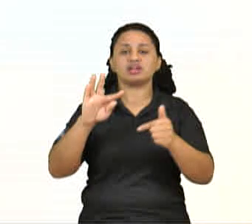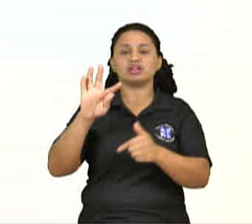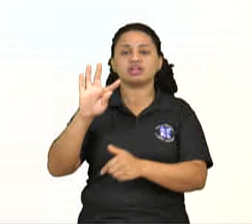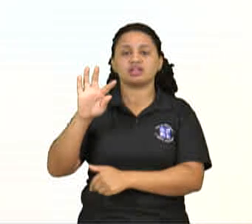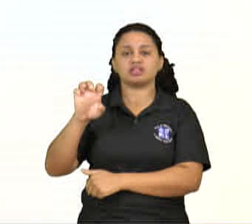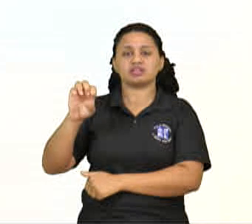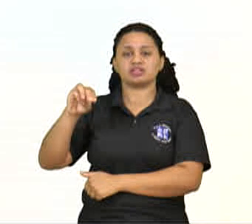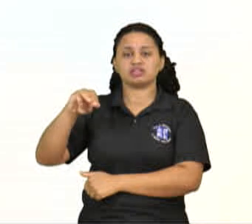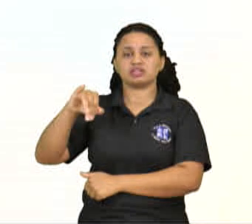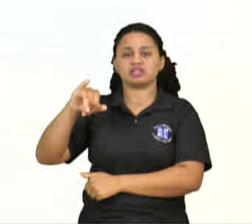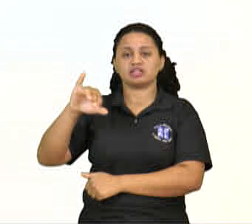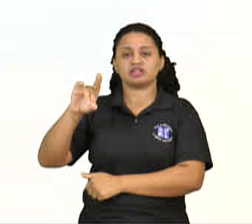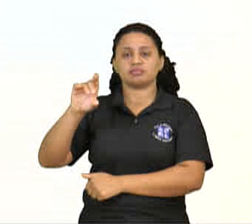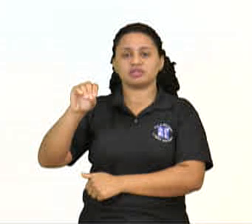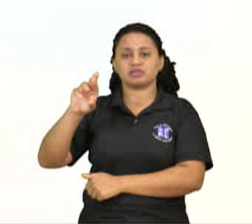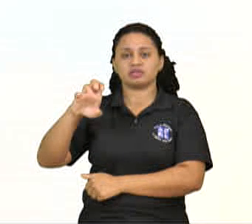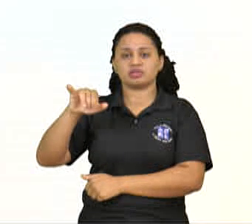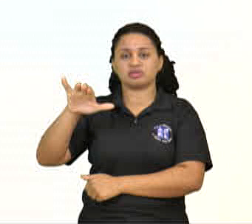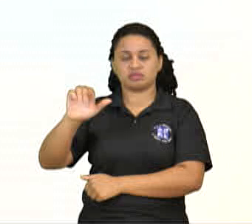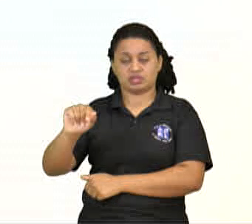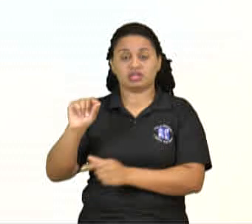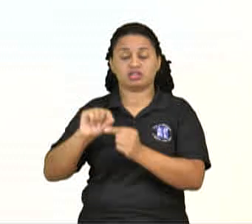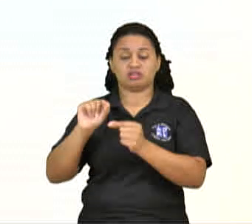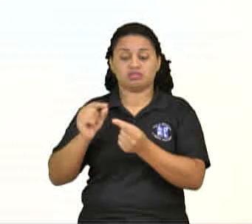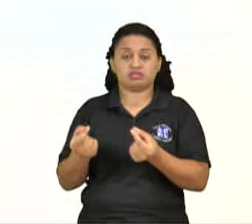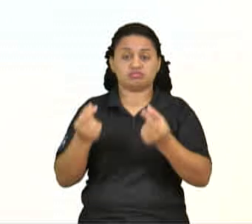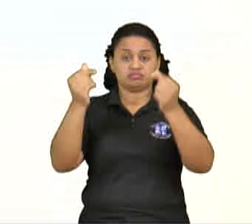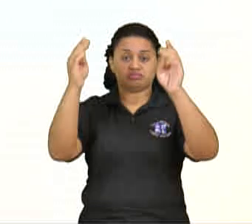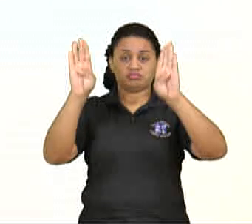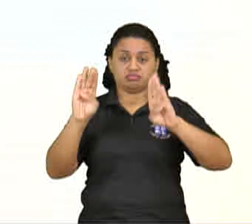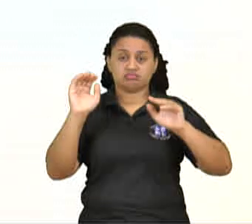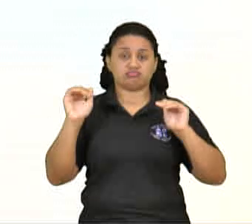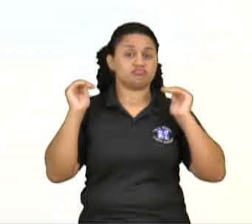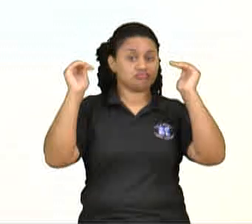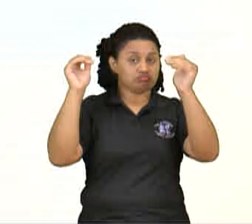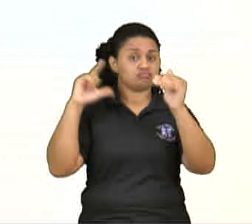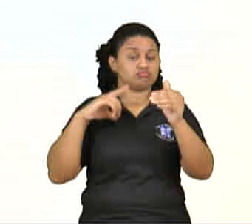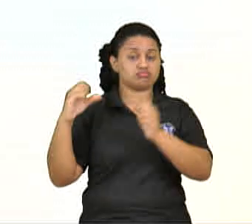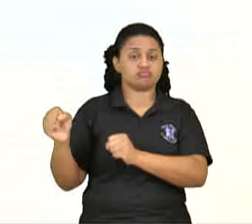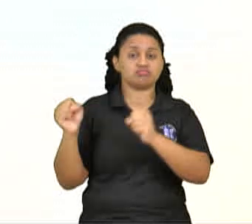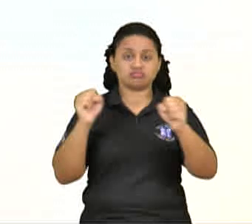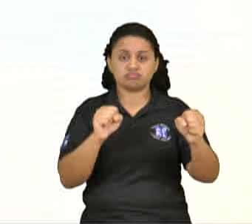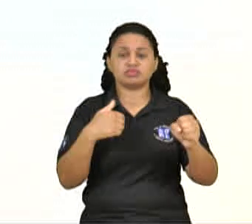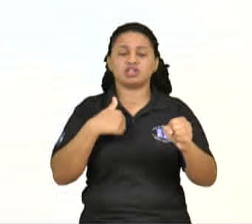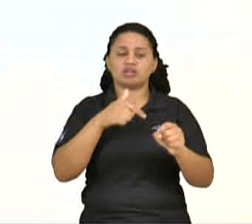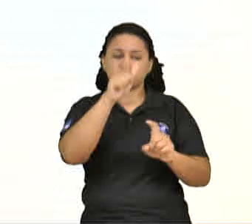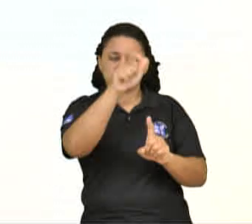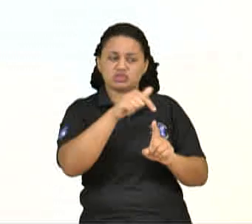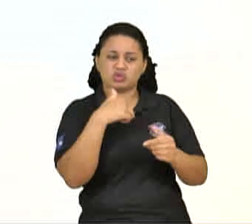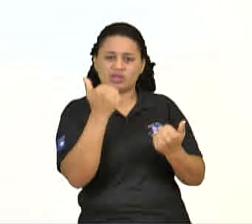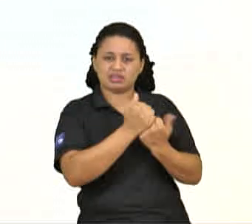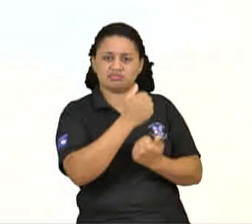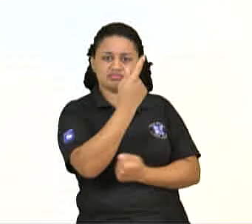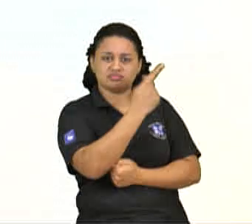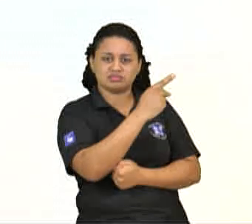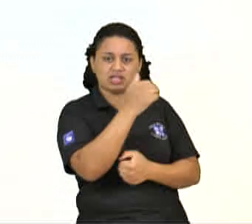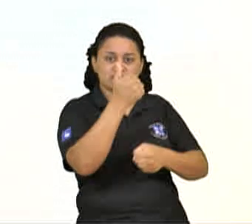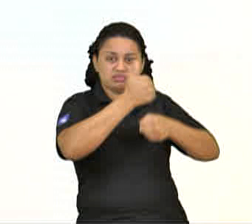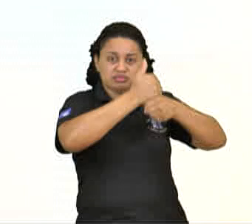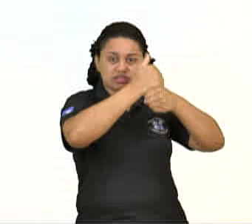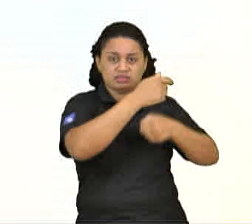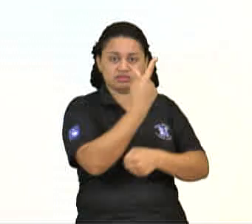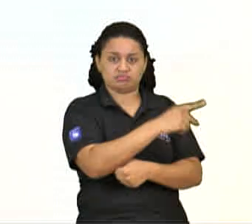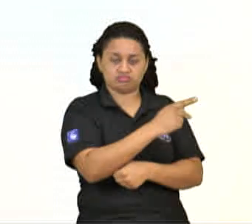termidoriana, ela vai acabar colocando a alta burguesia no poder, vai prender Robespierre, o grande líder jacobino,